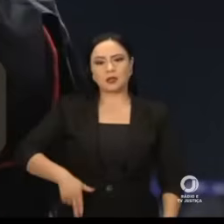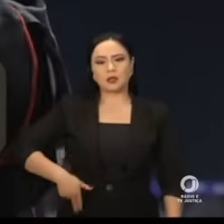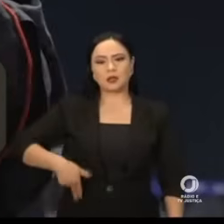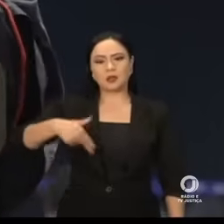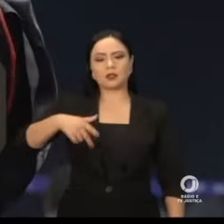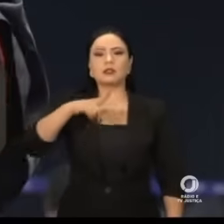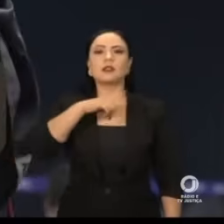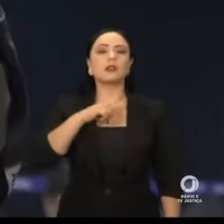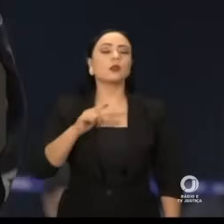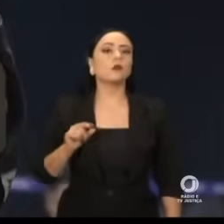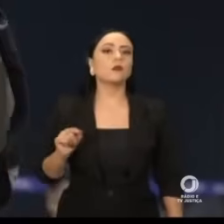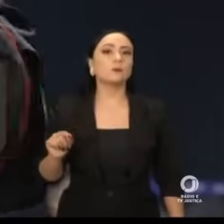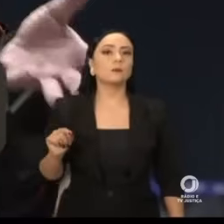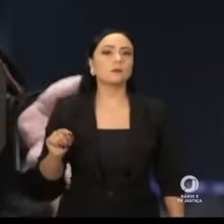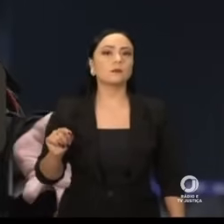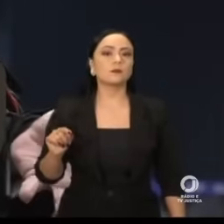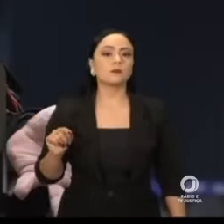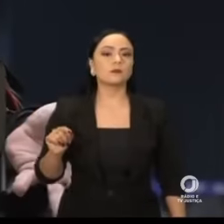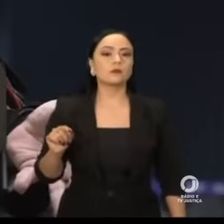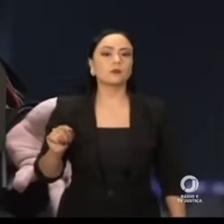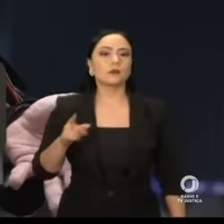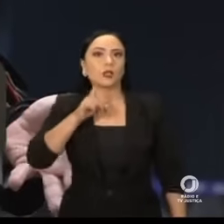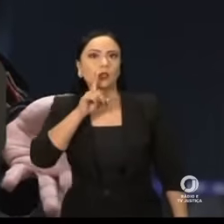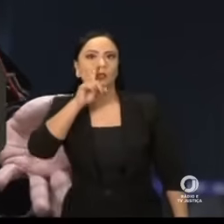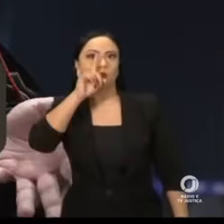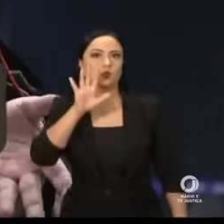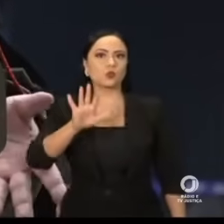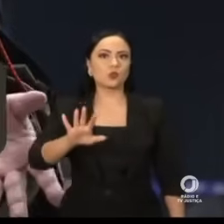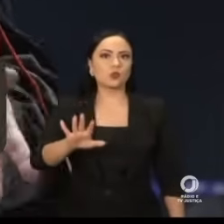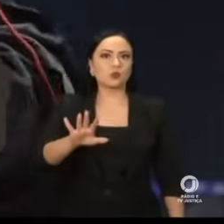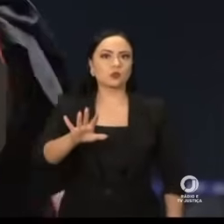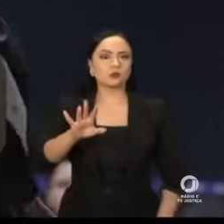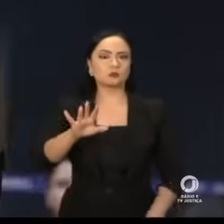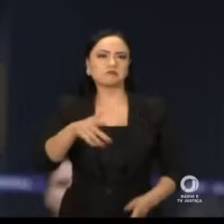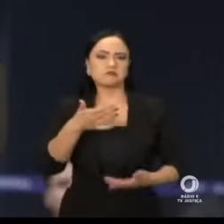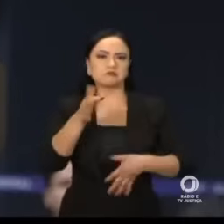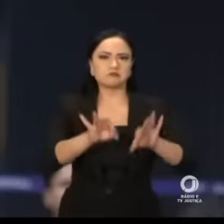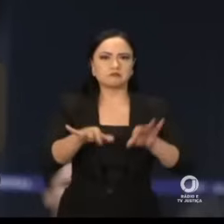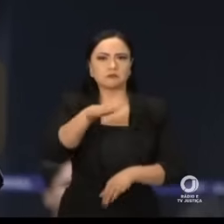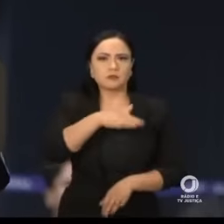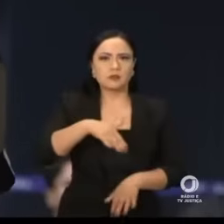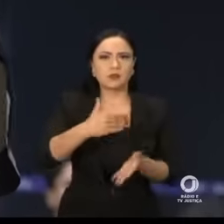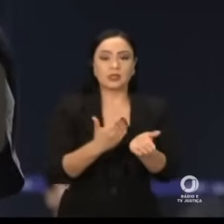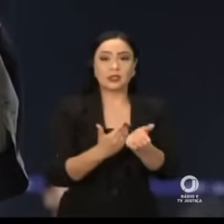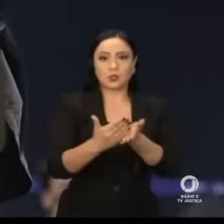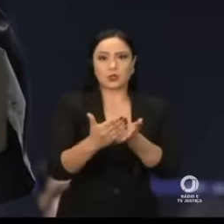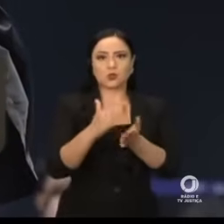existiria, pelo risco ao bem jurídico, o início da execução.